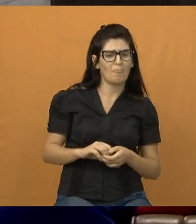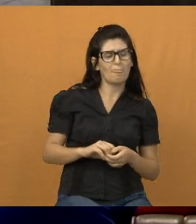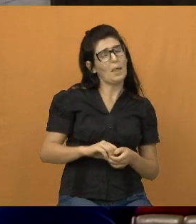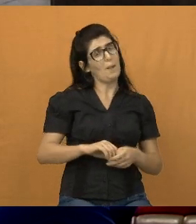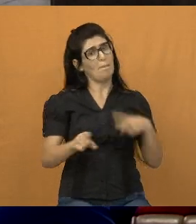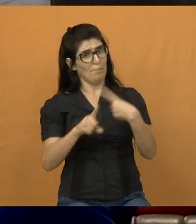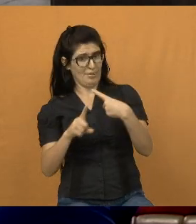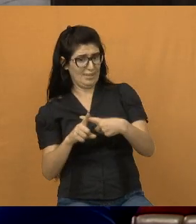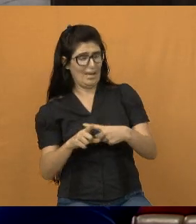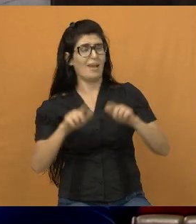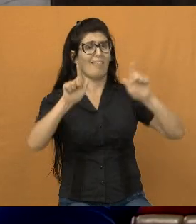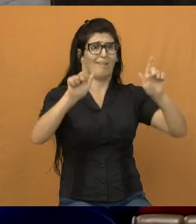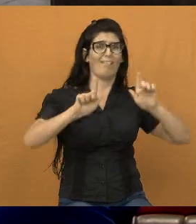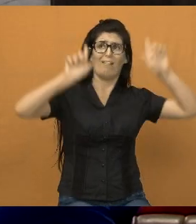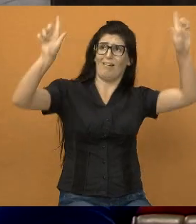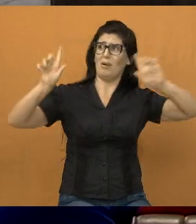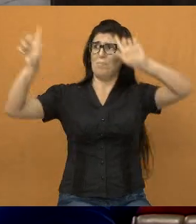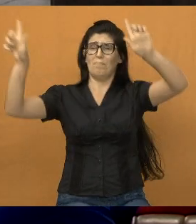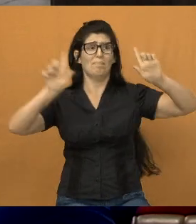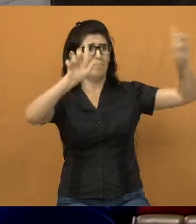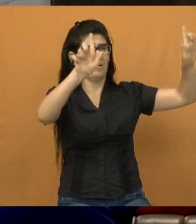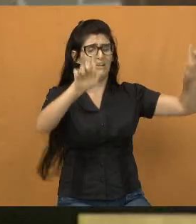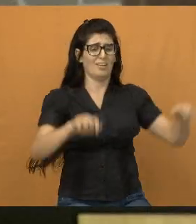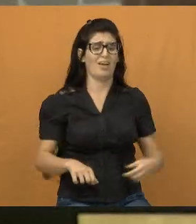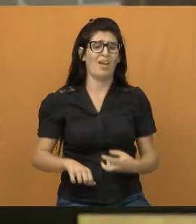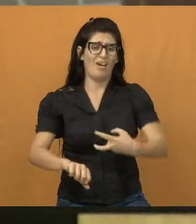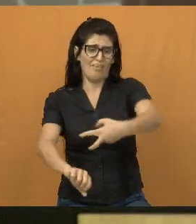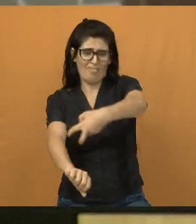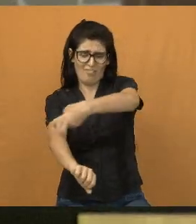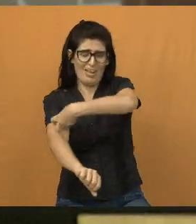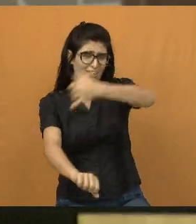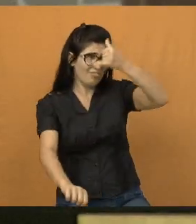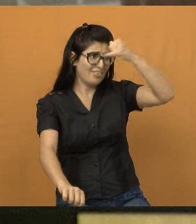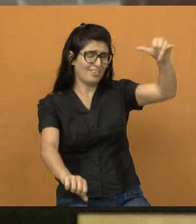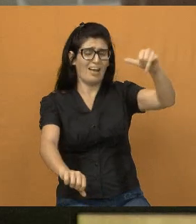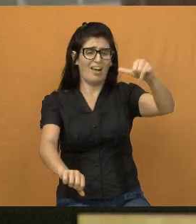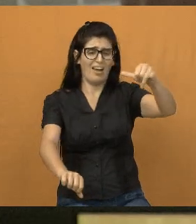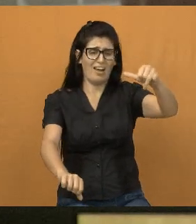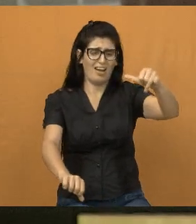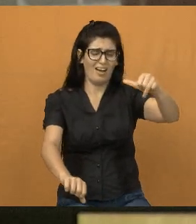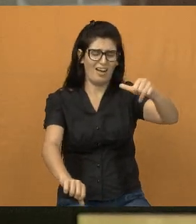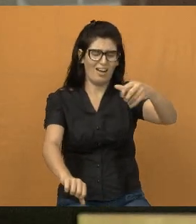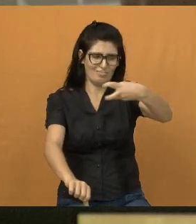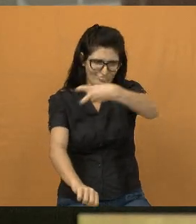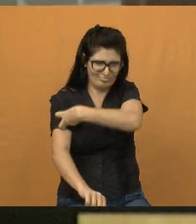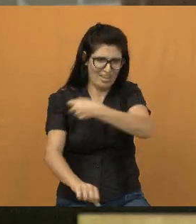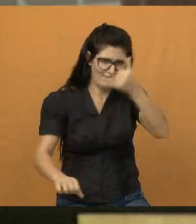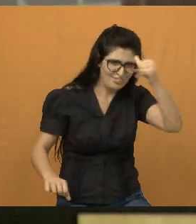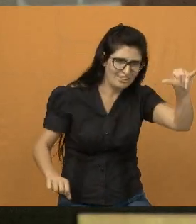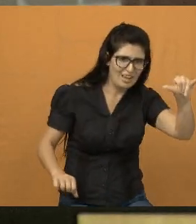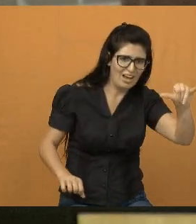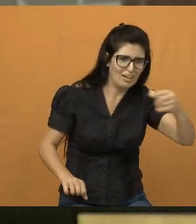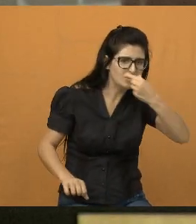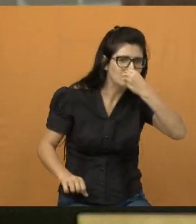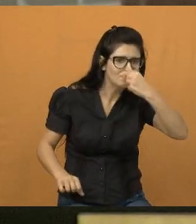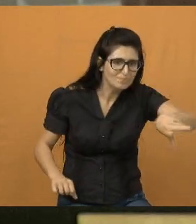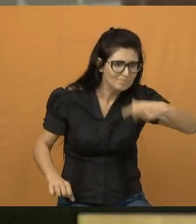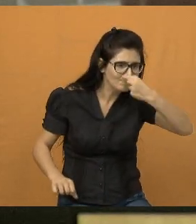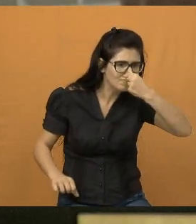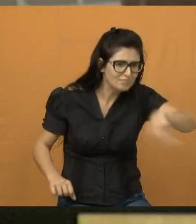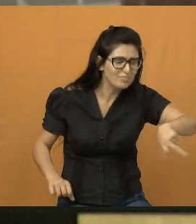à campanha de vacinação contra a gripe. Então, é uma ação que ocorre num